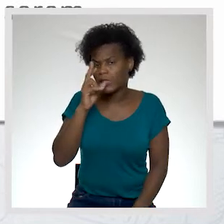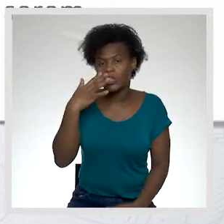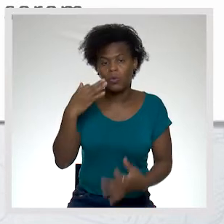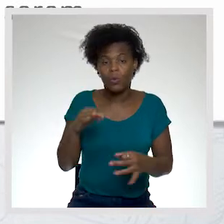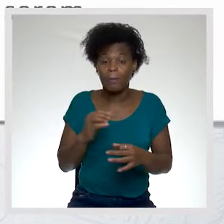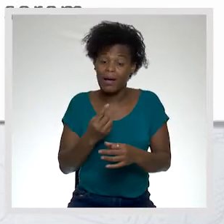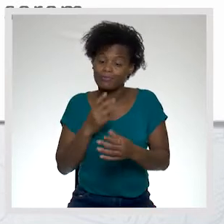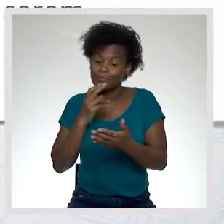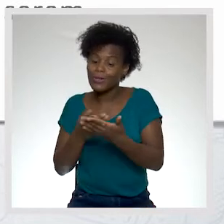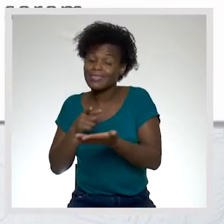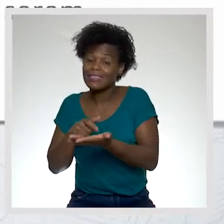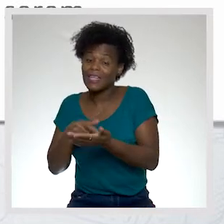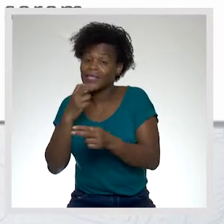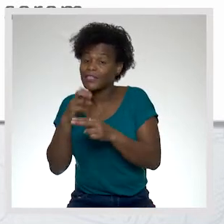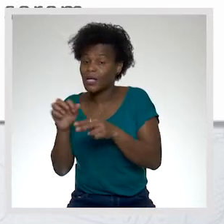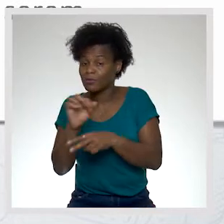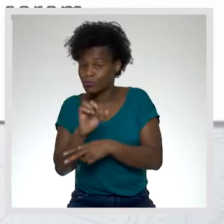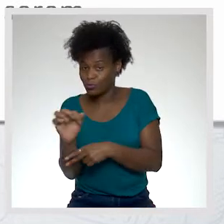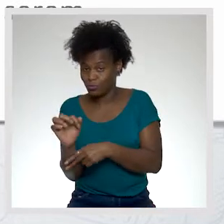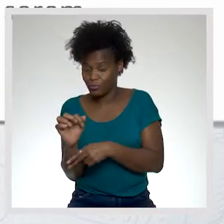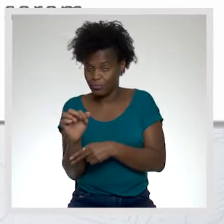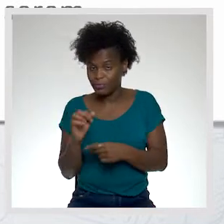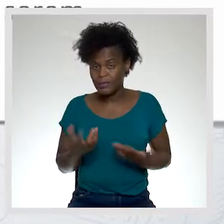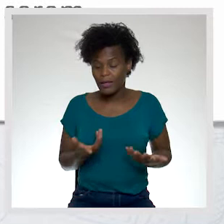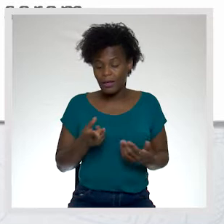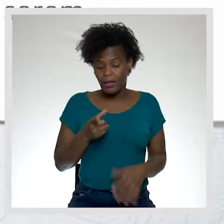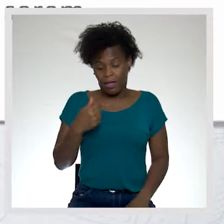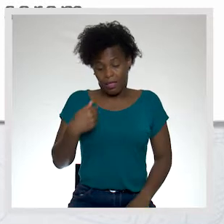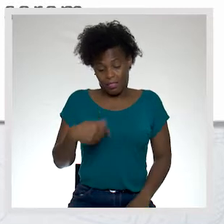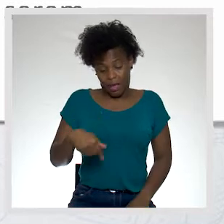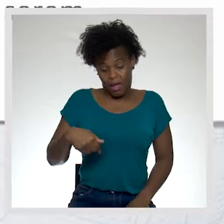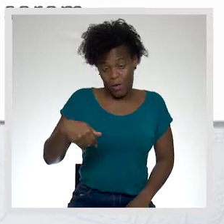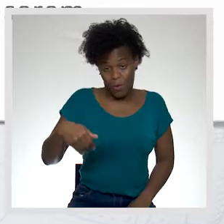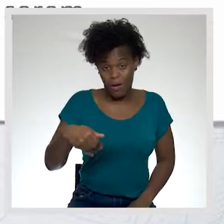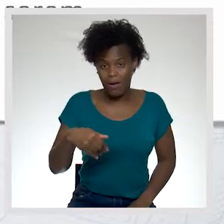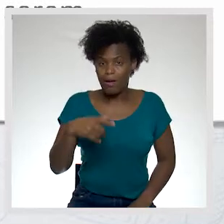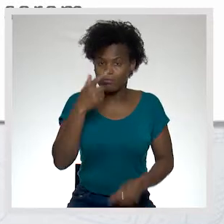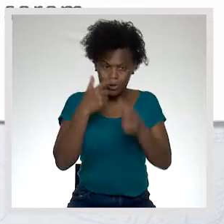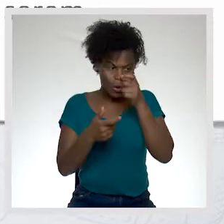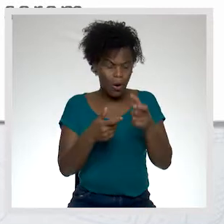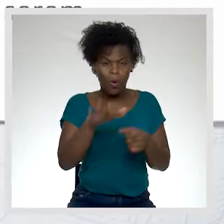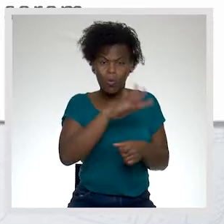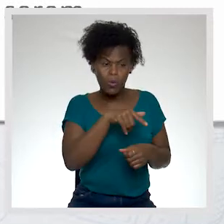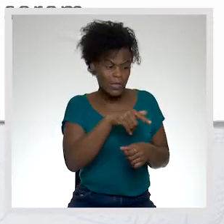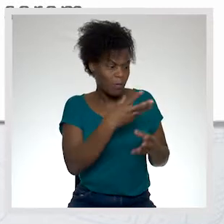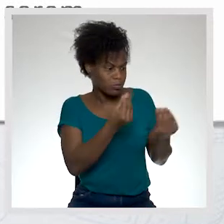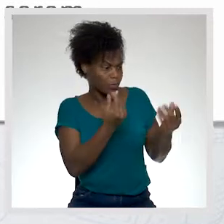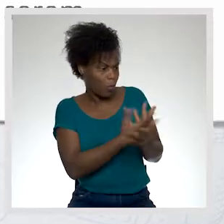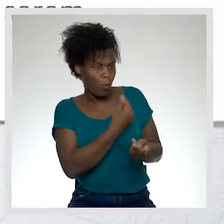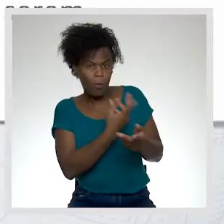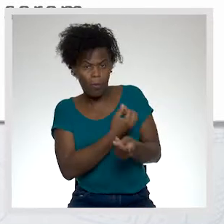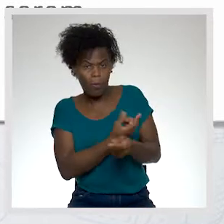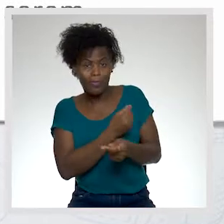as suas necessidades energéticas. E tem havido um consumo excessivo e acelerado, sobretudo,